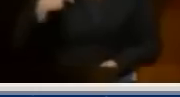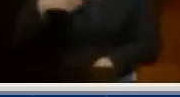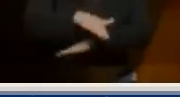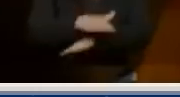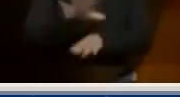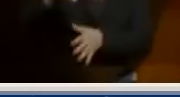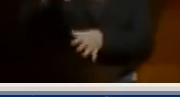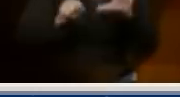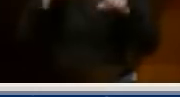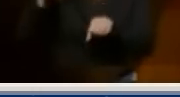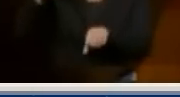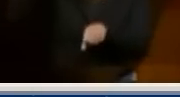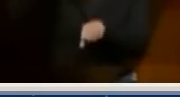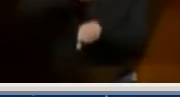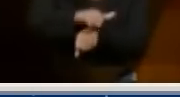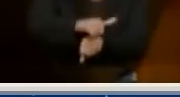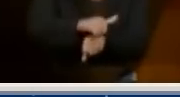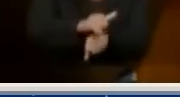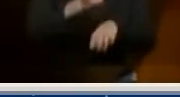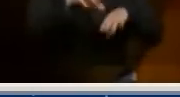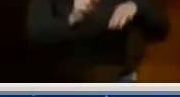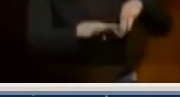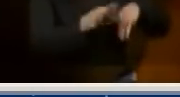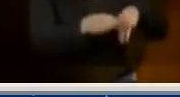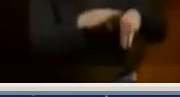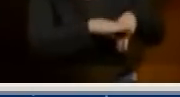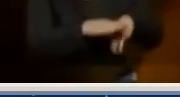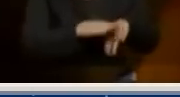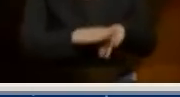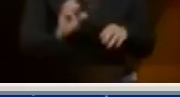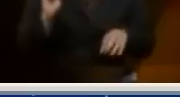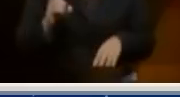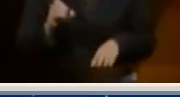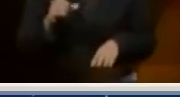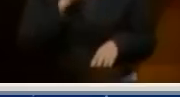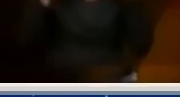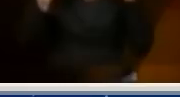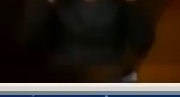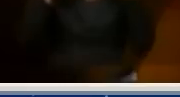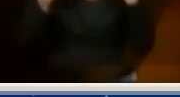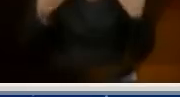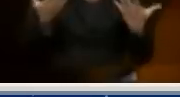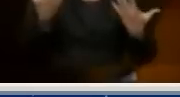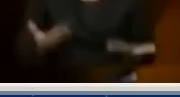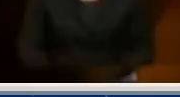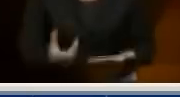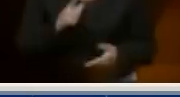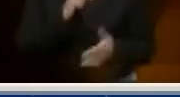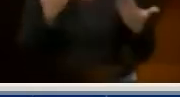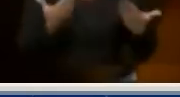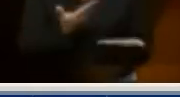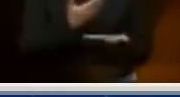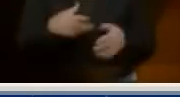o Supremo o Supremo ele esqueceu que o congresso começou a trabalhar depois daquelas